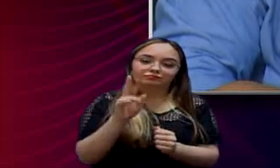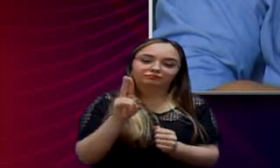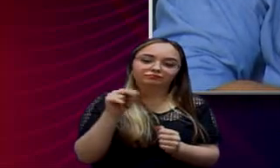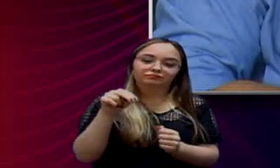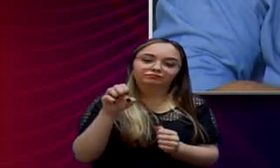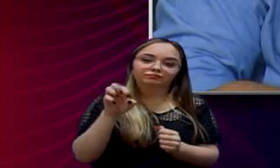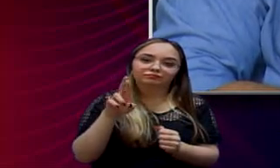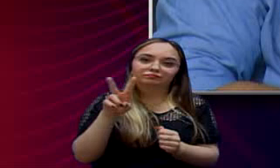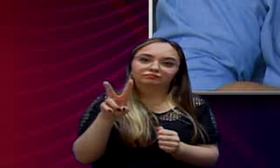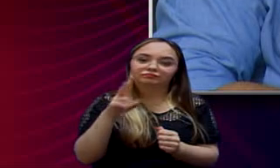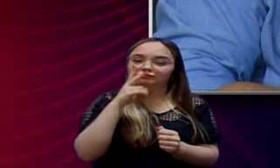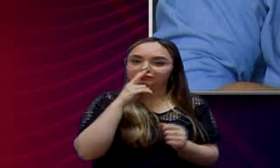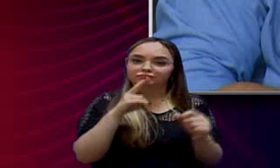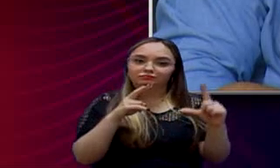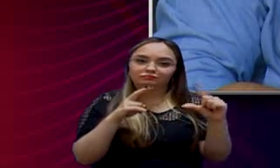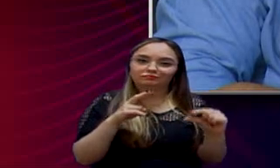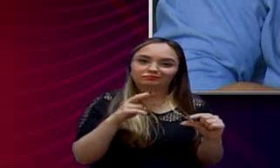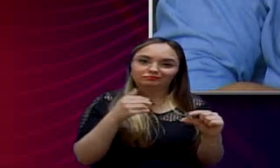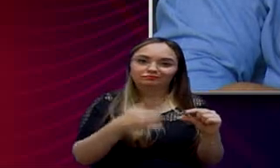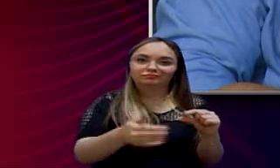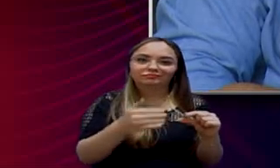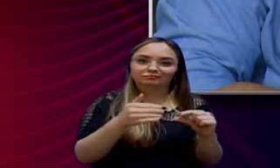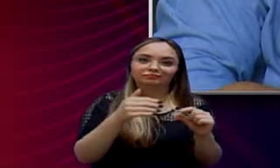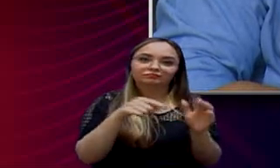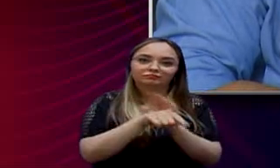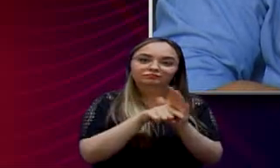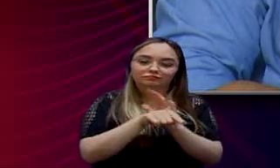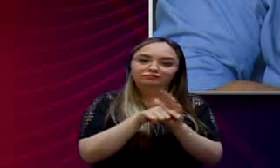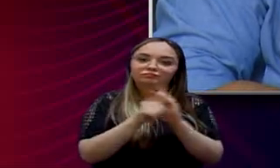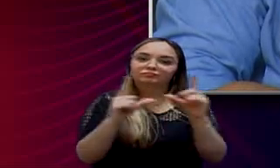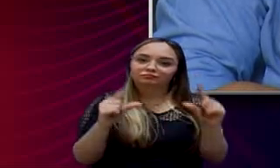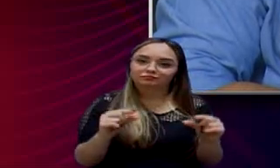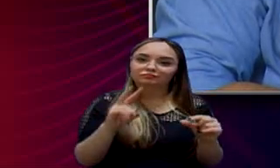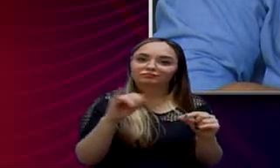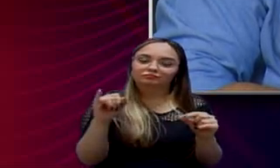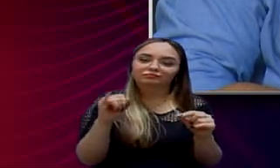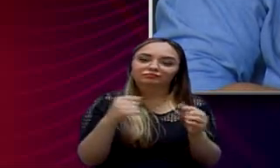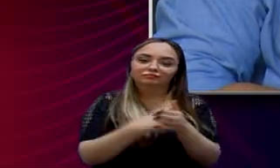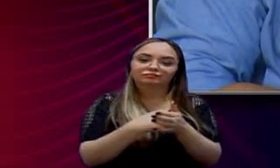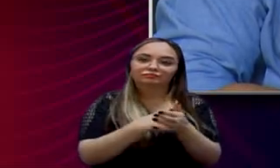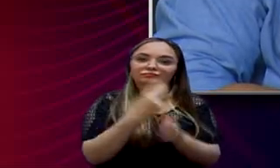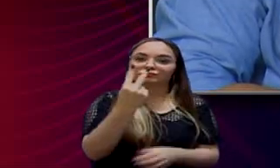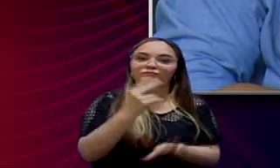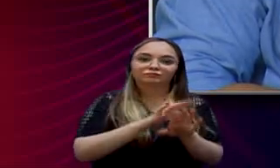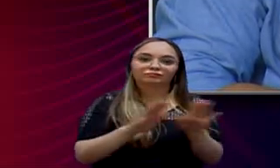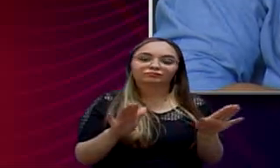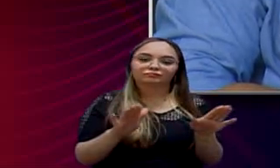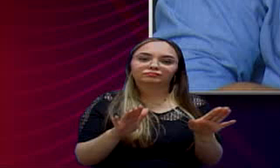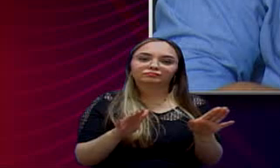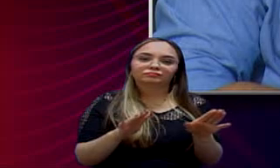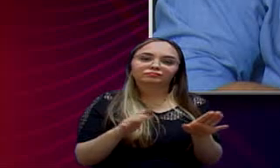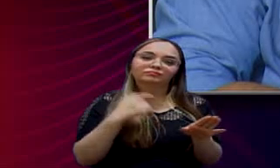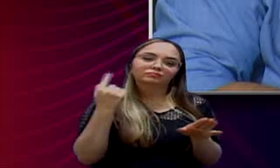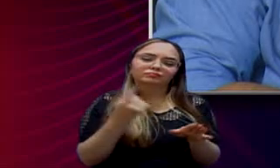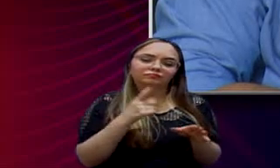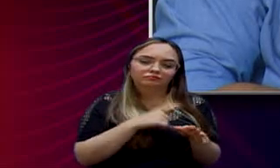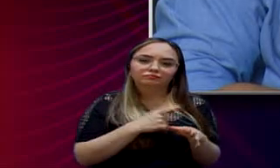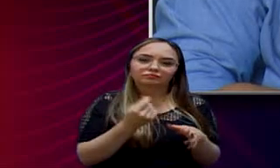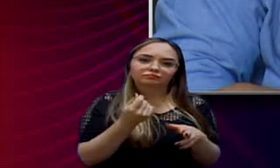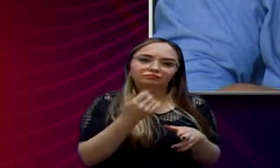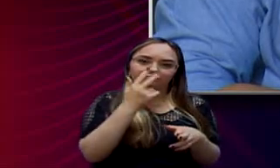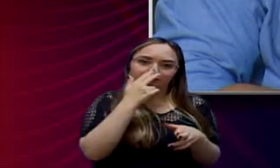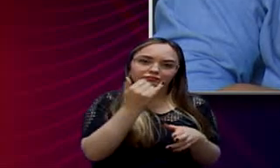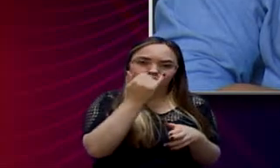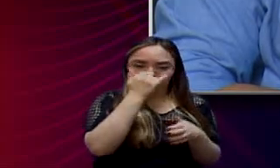ela parece que vai reduzir a quantidade de exames para apenas dois então tem um prejuízo essa